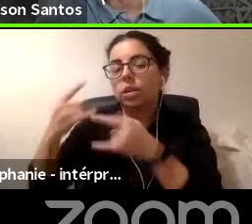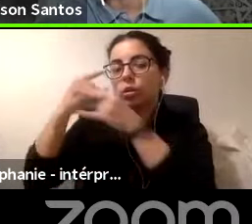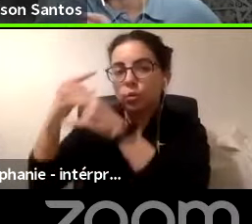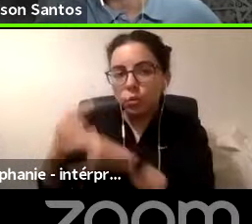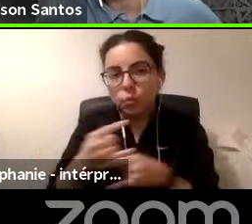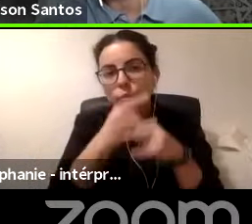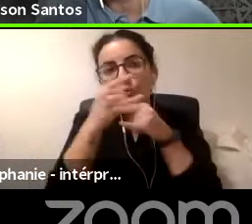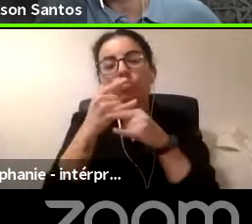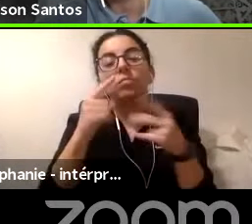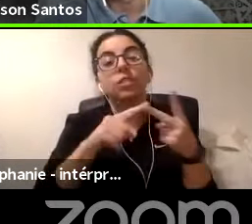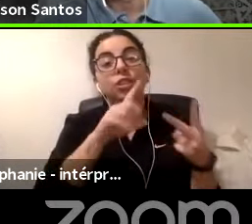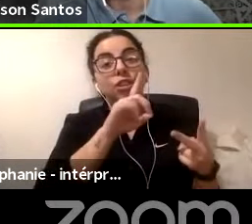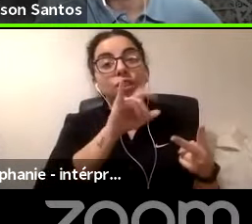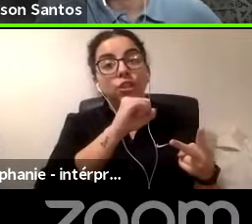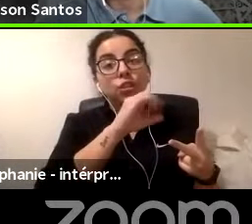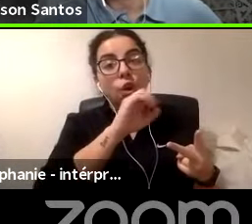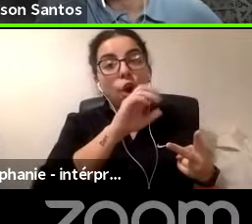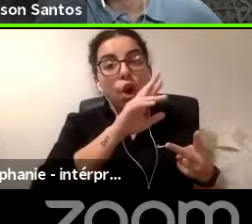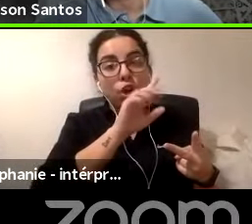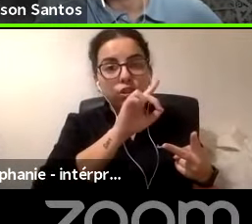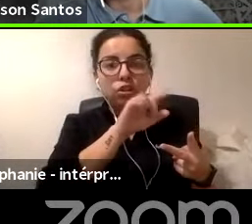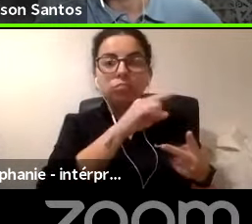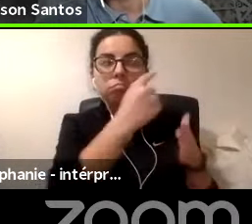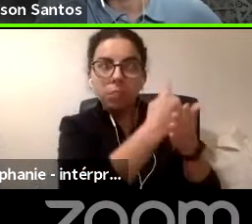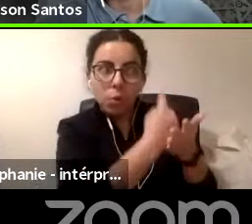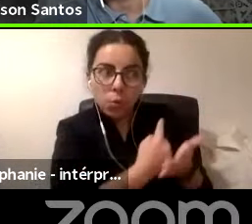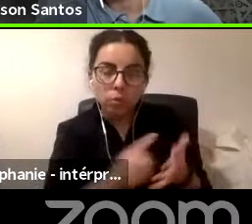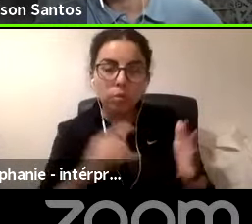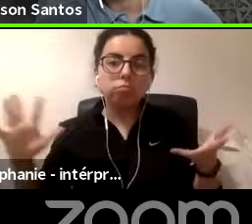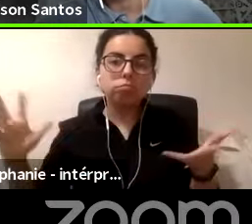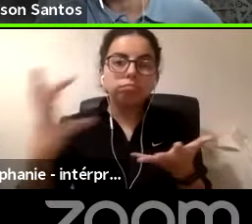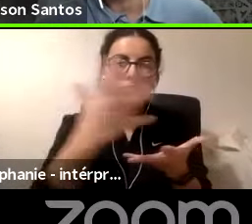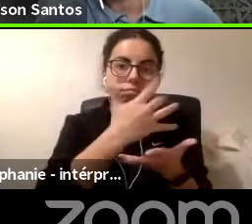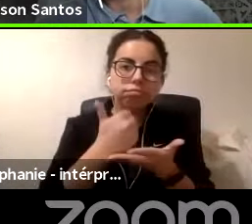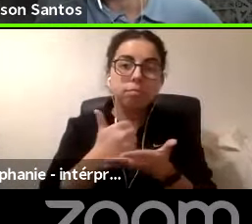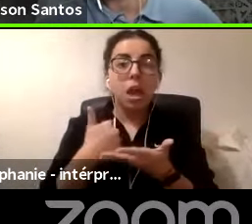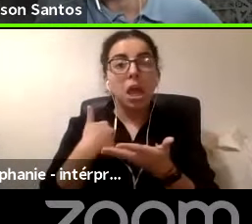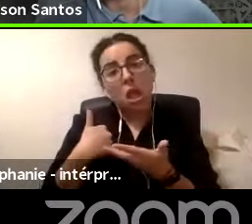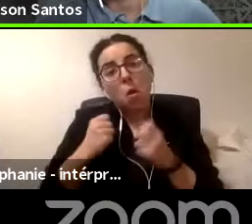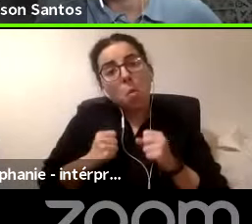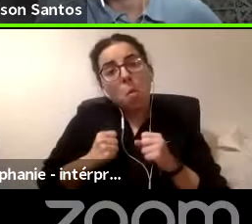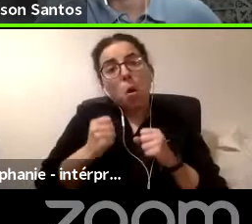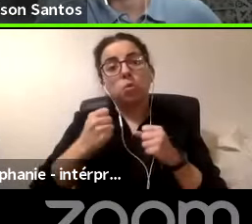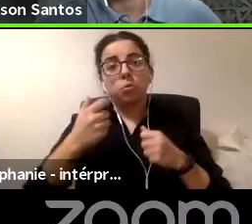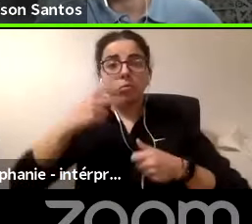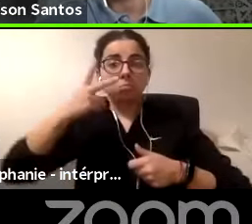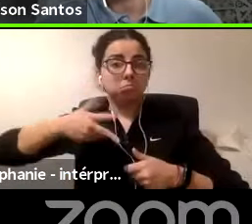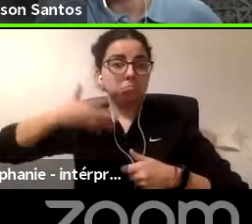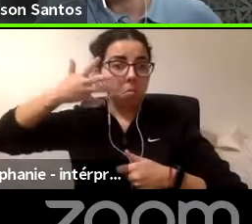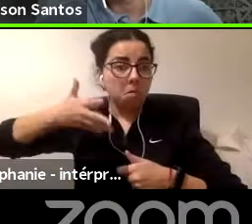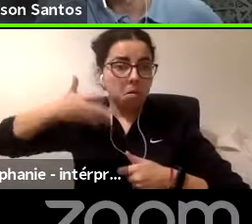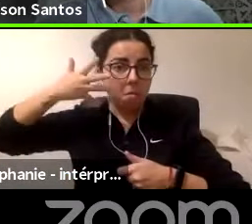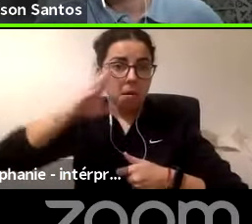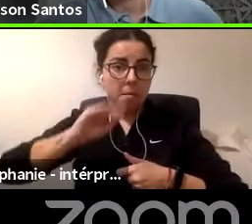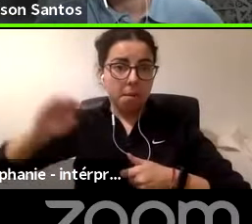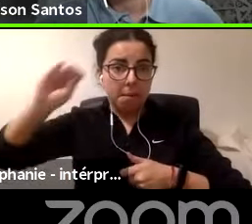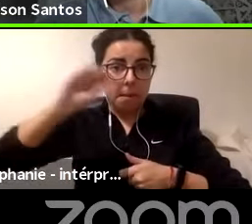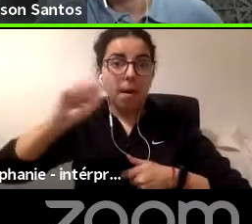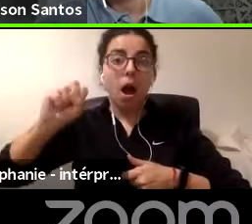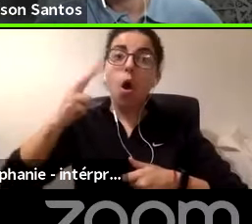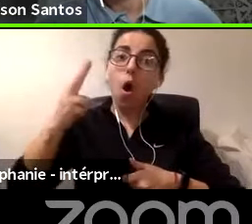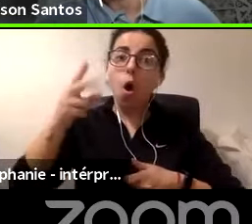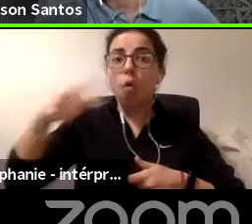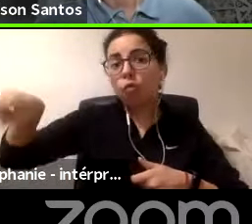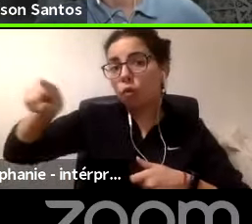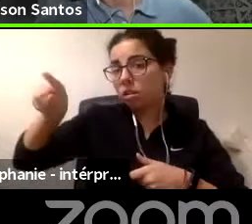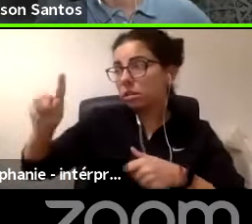Por favor, façam perguntas e me digam se querem fazer ao vivo ou querem que eu faça. Se quiserem fazer em português também, eu posso